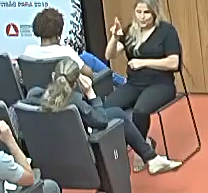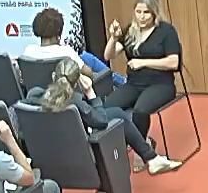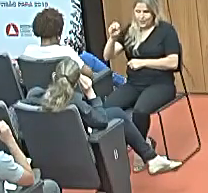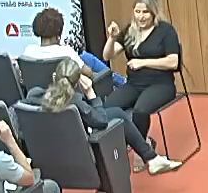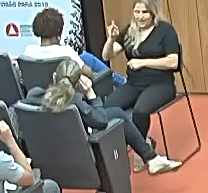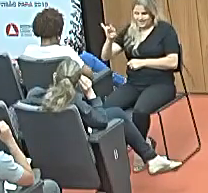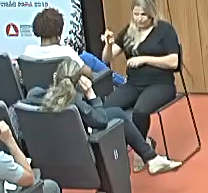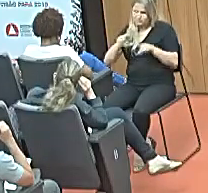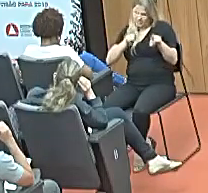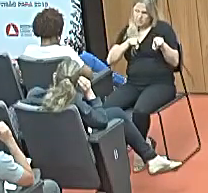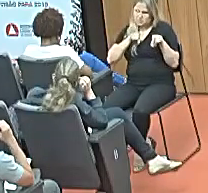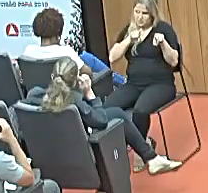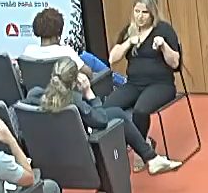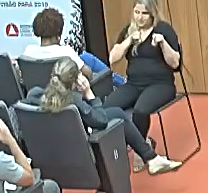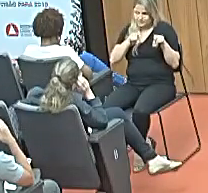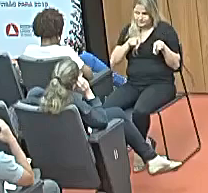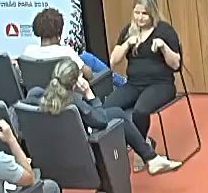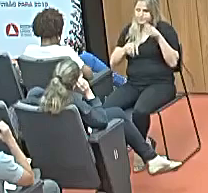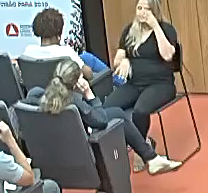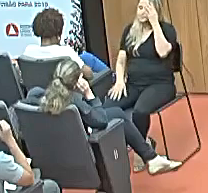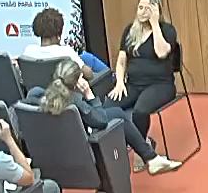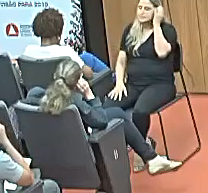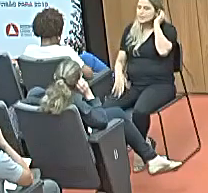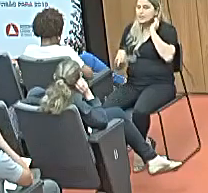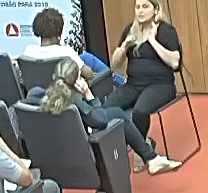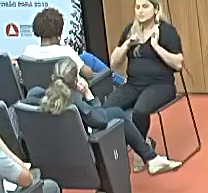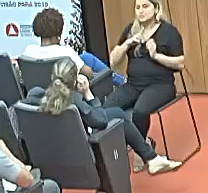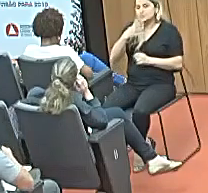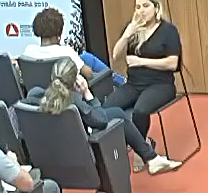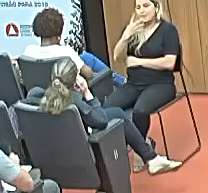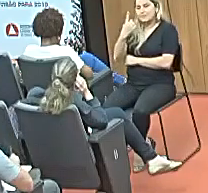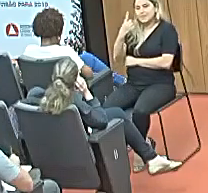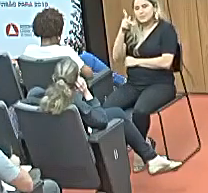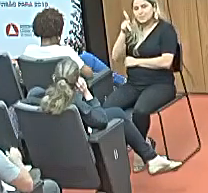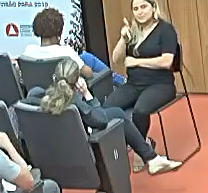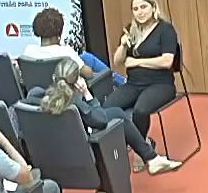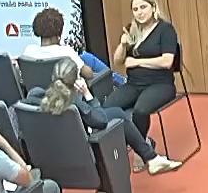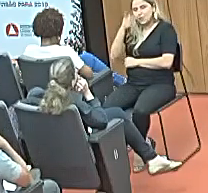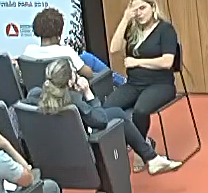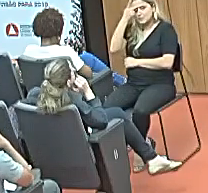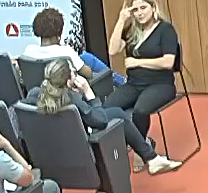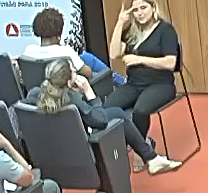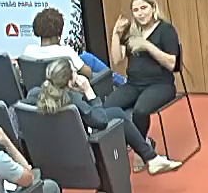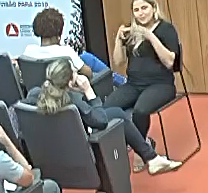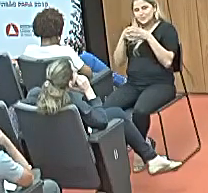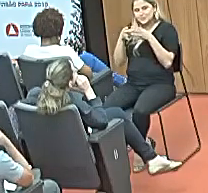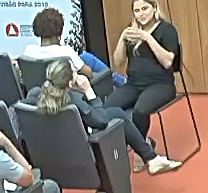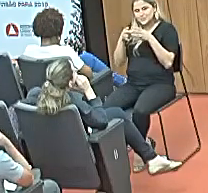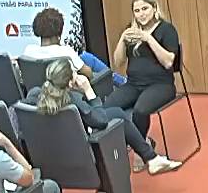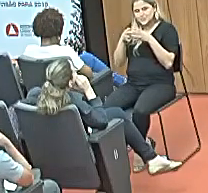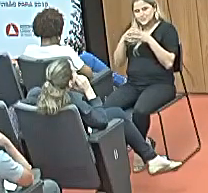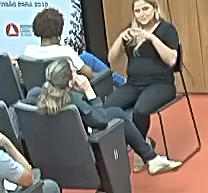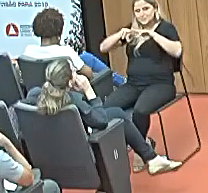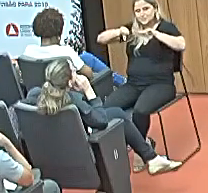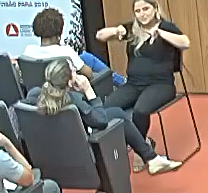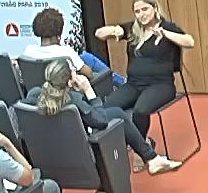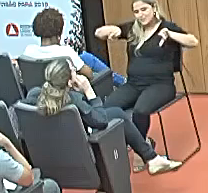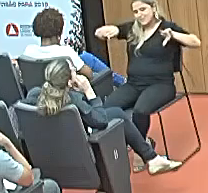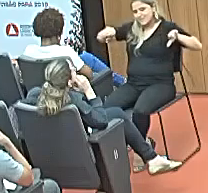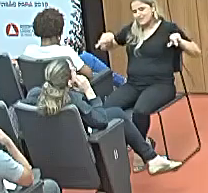com 41 pessoas a gente teve participantes da anef da unicapes da fetaemg do